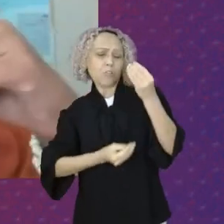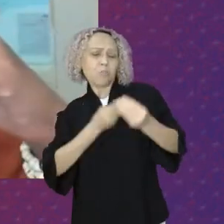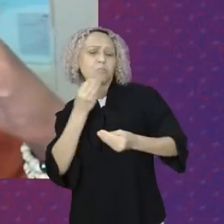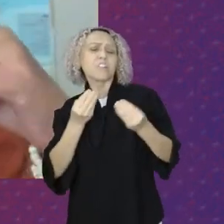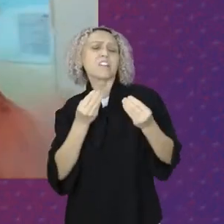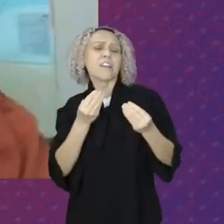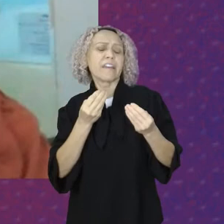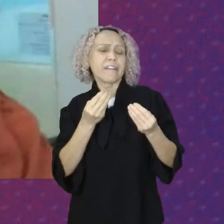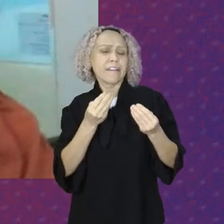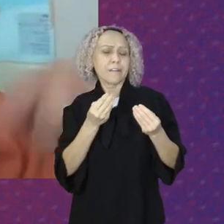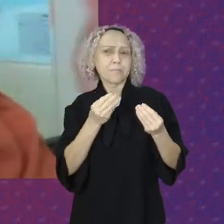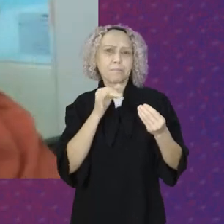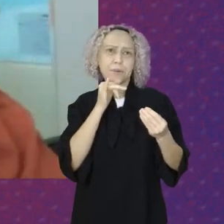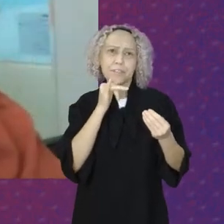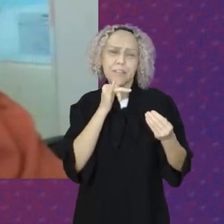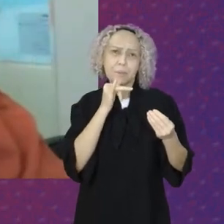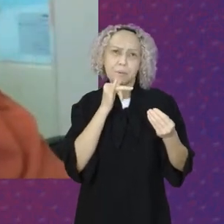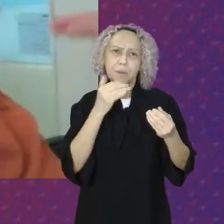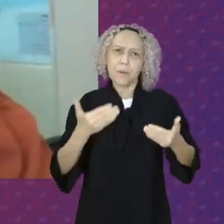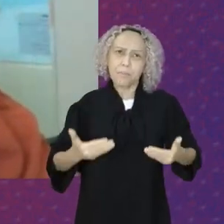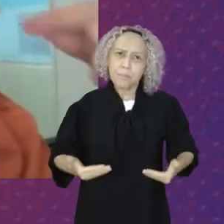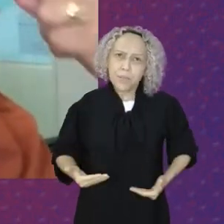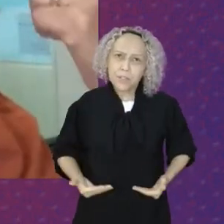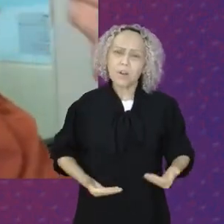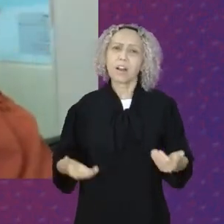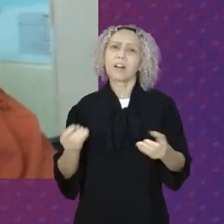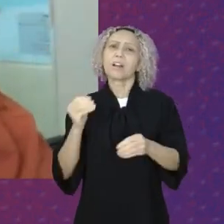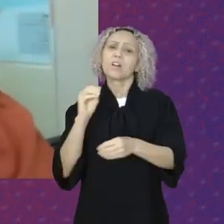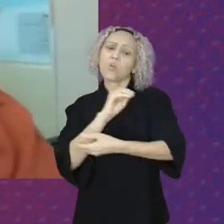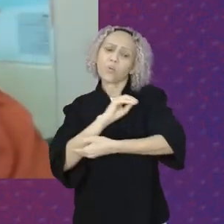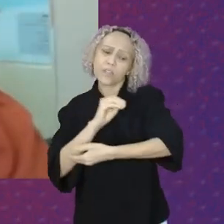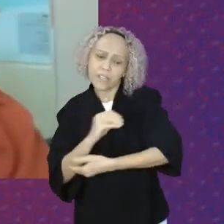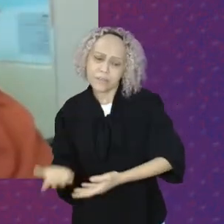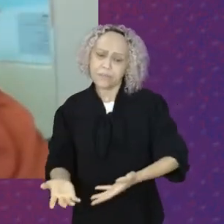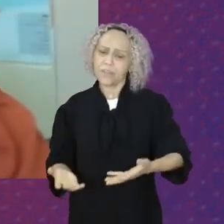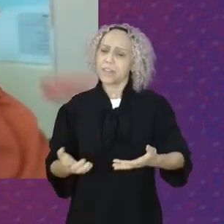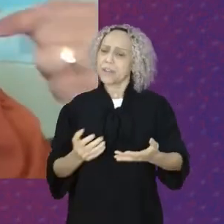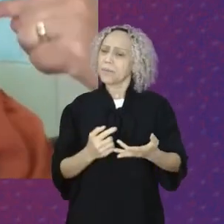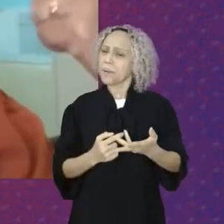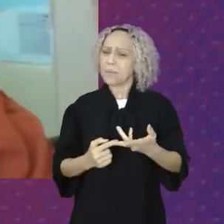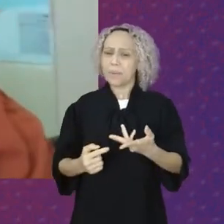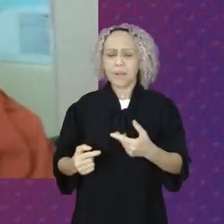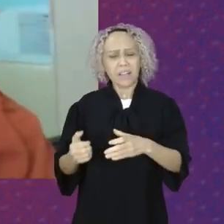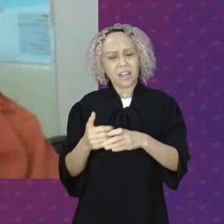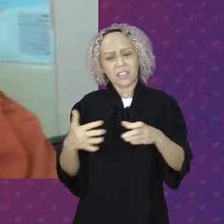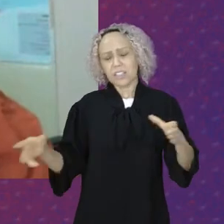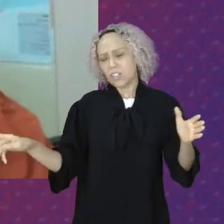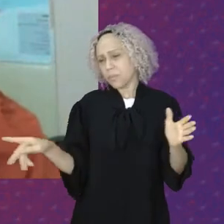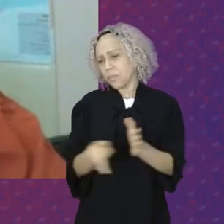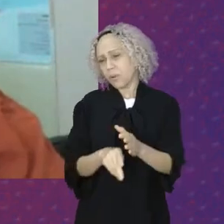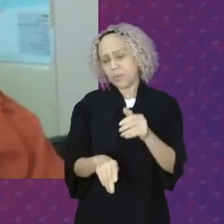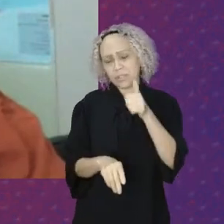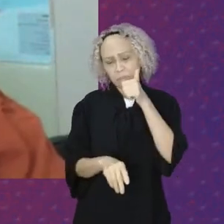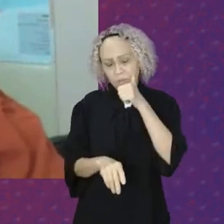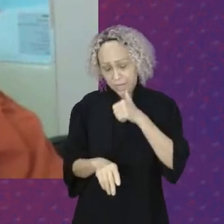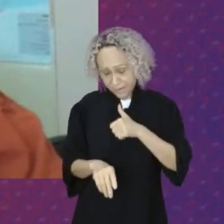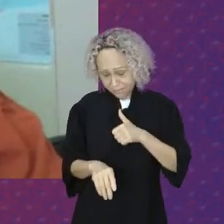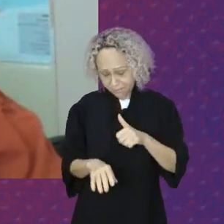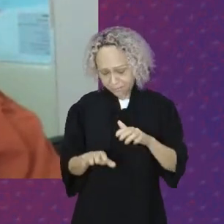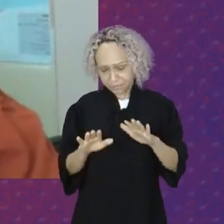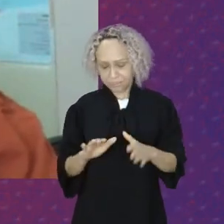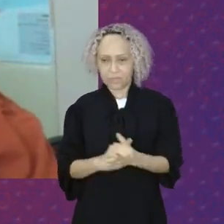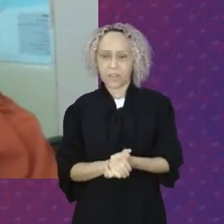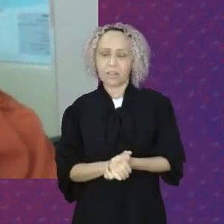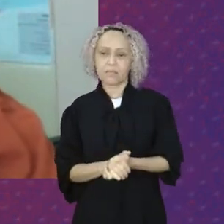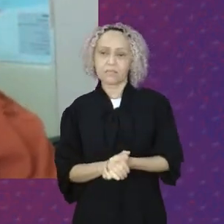mães. Mas essa luta ela precisa ser mais visibilizada. dos espaços públicos que tem que